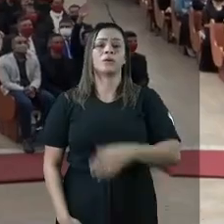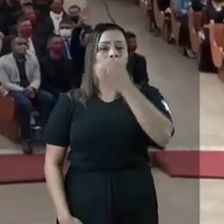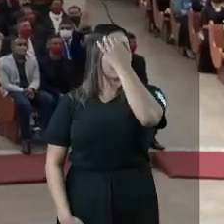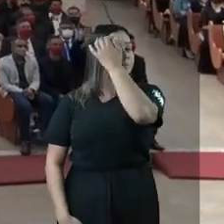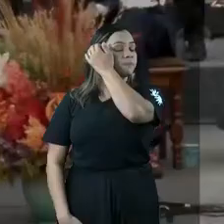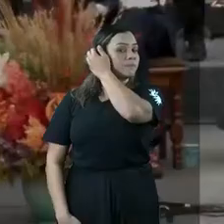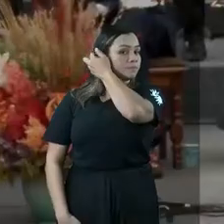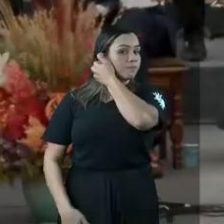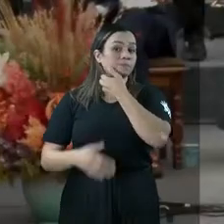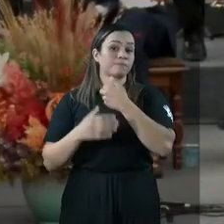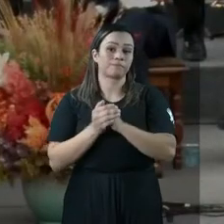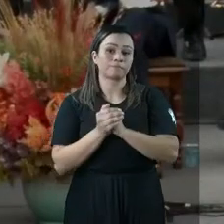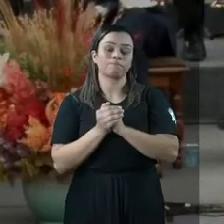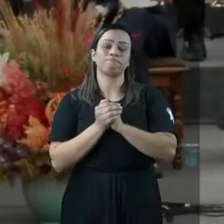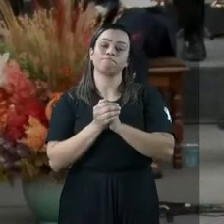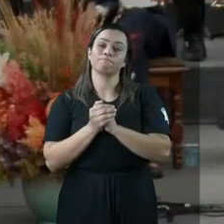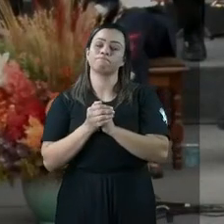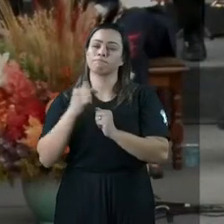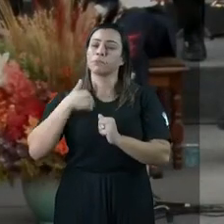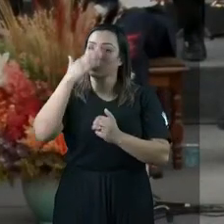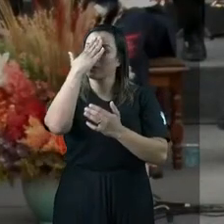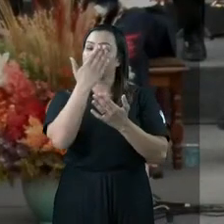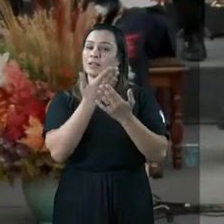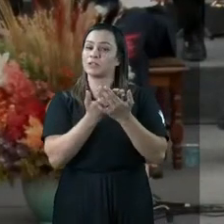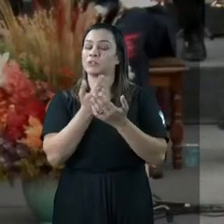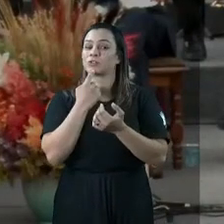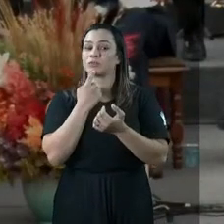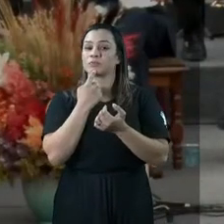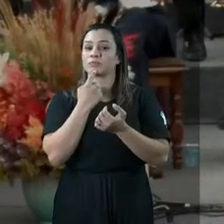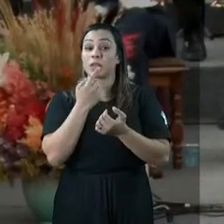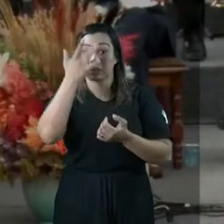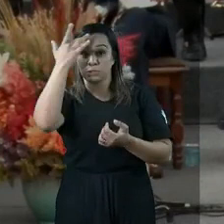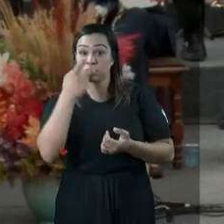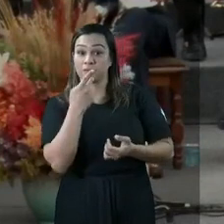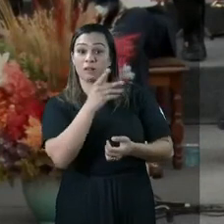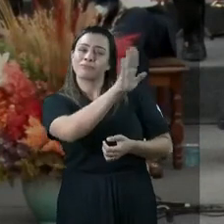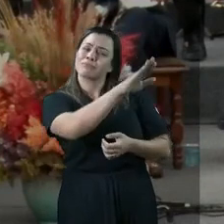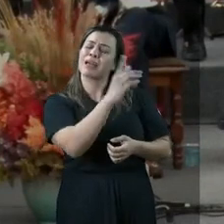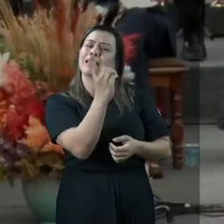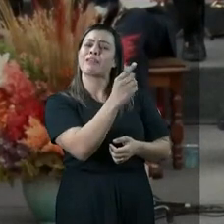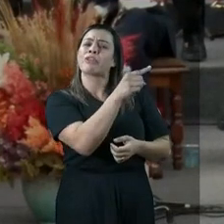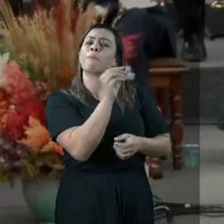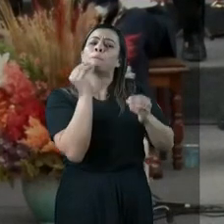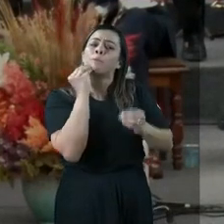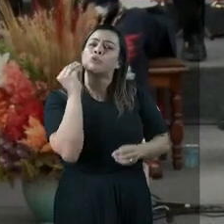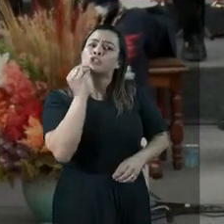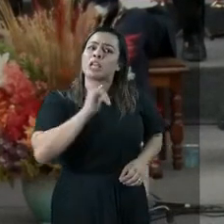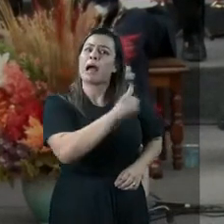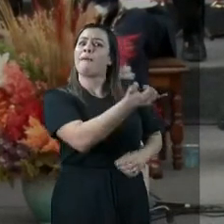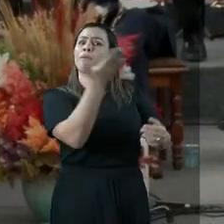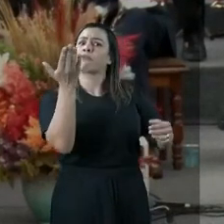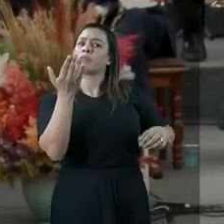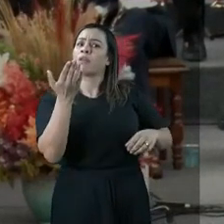Imagina alguém dizendo, Davi, era a sua hora. Davi, era o seu momento. Davi, era o seu período de